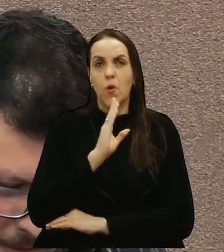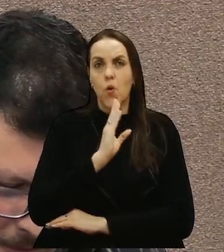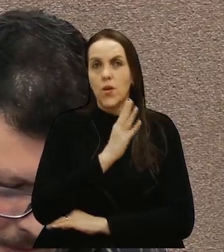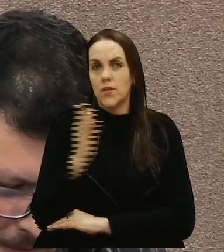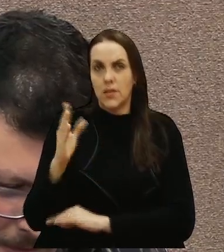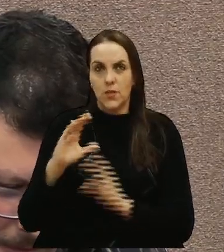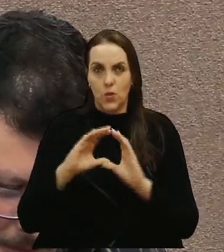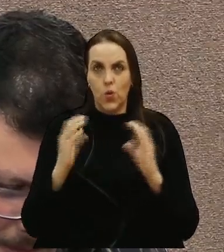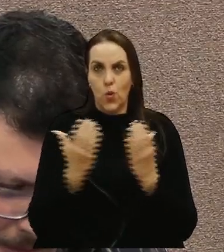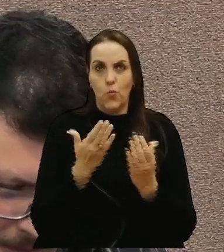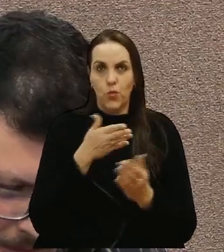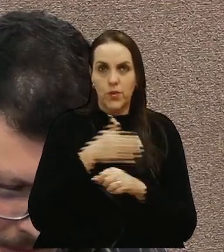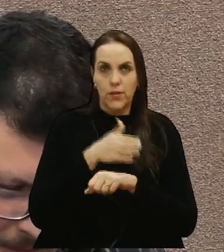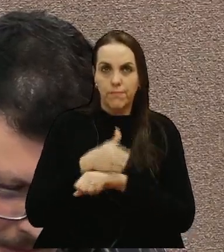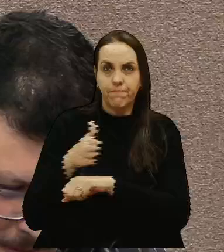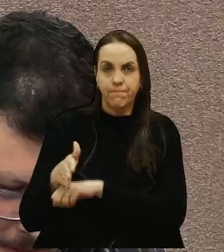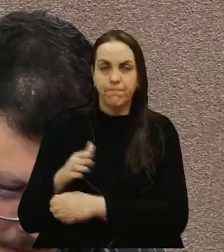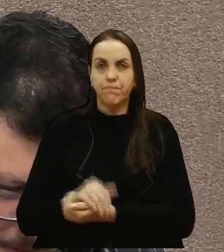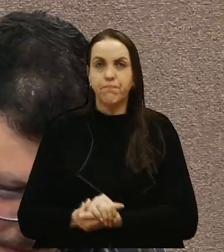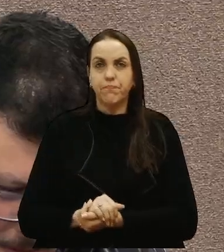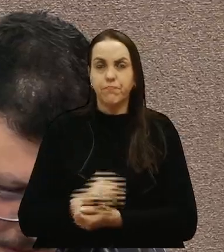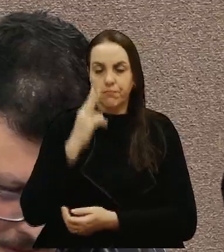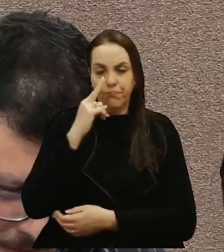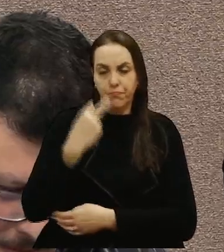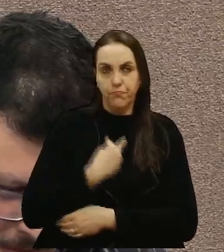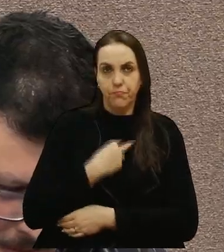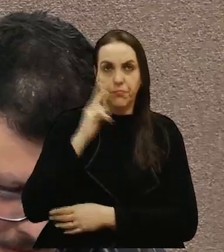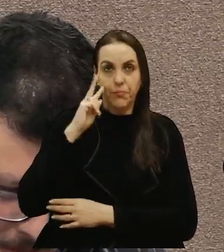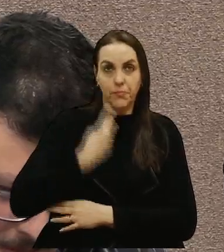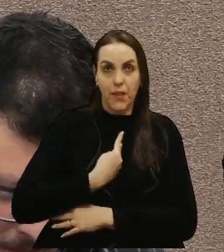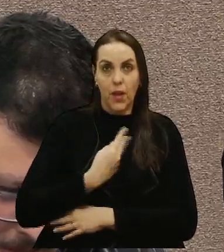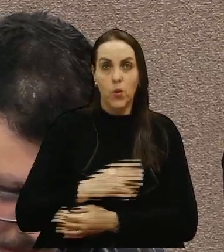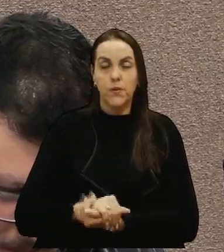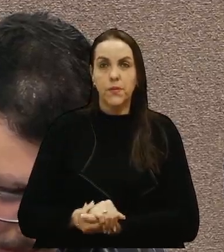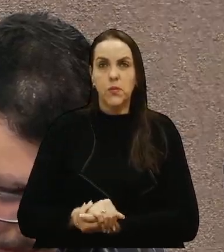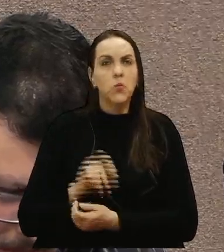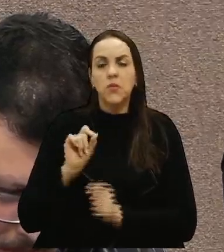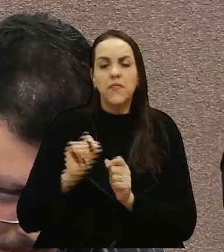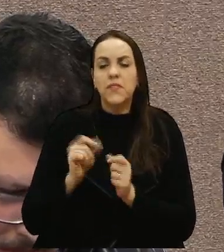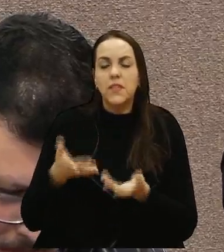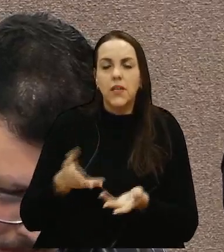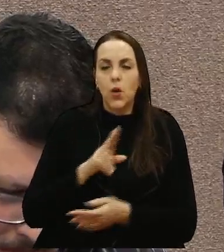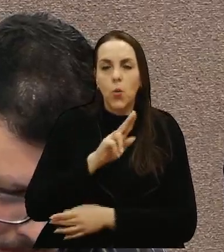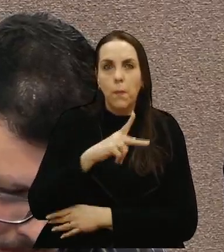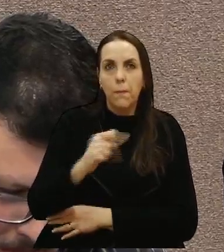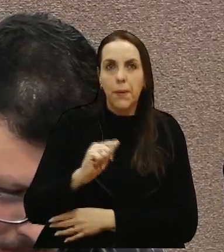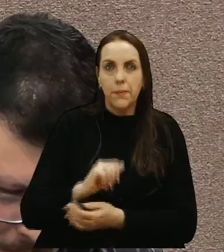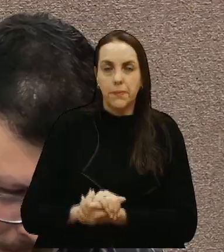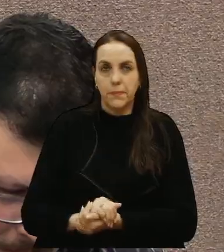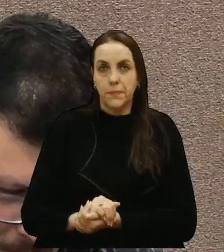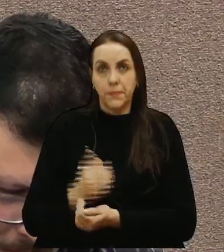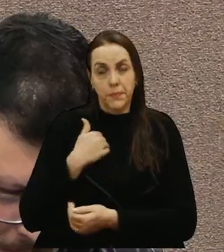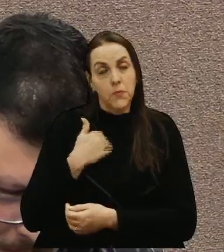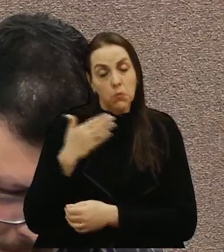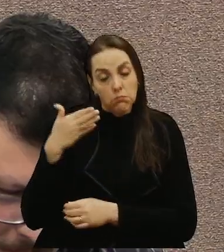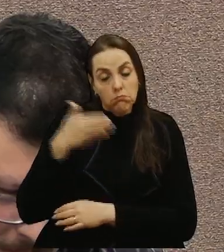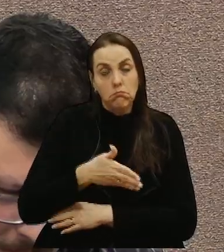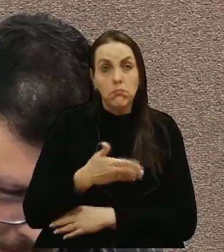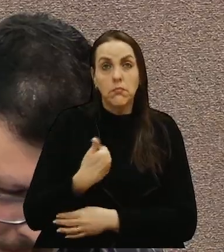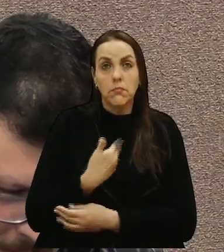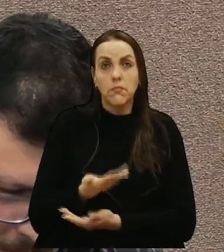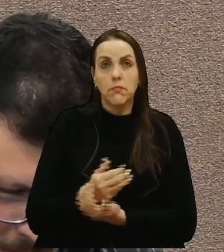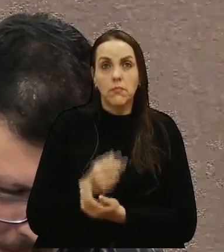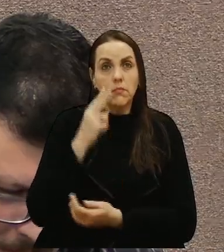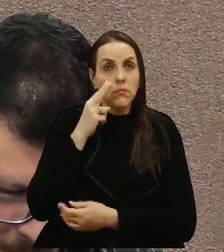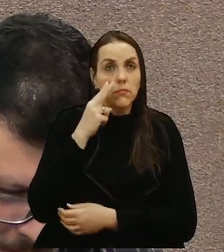município. Ele olhou para mim, me reconheceu. O que está fazendo aqui na UPA? Falei, eu vim aqui na UPA,